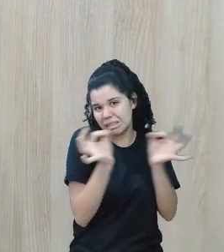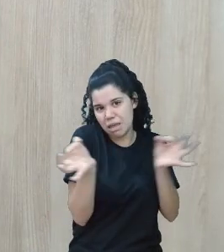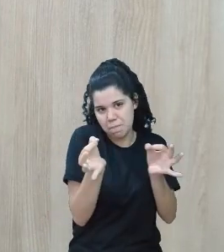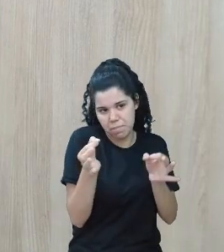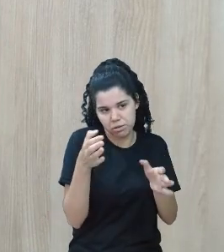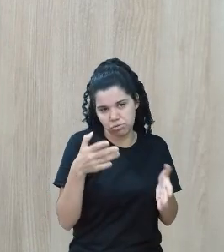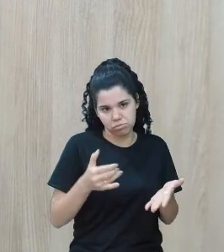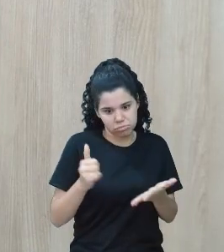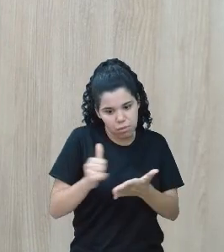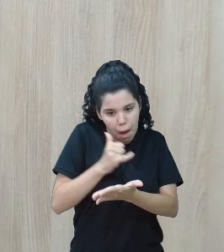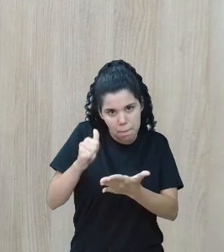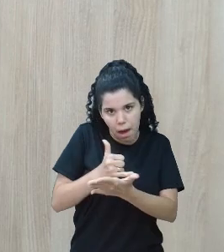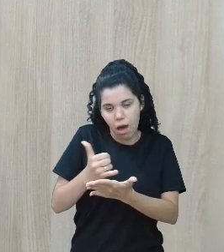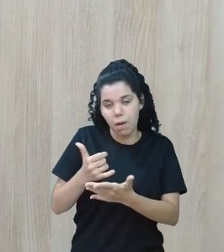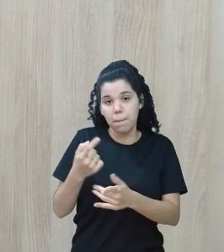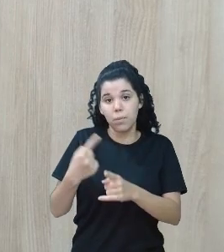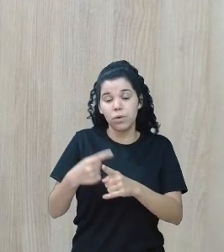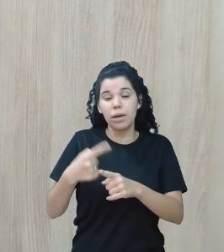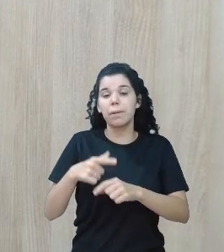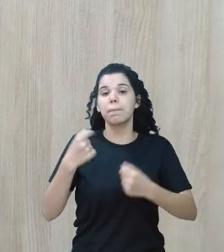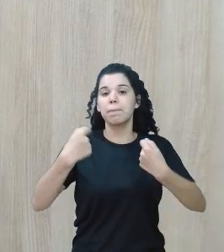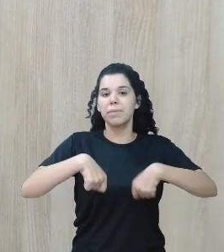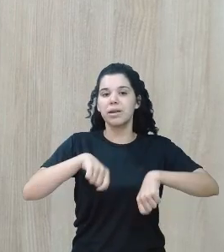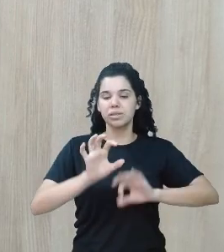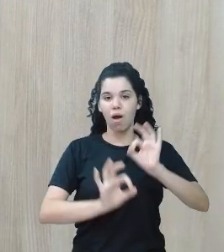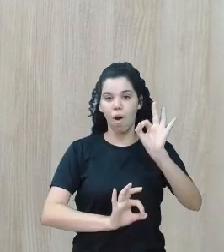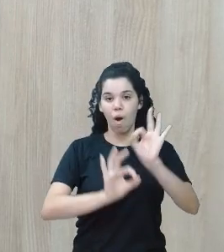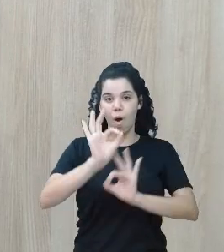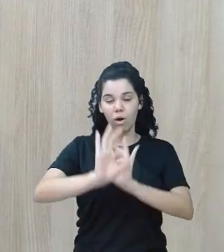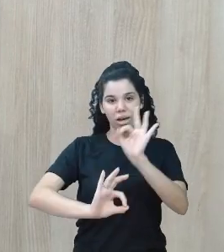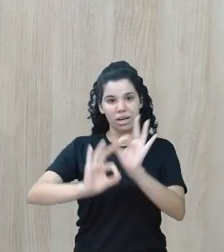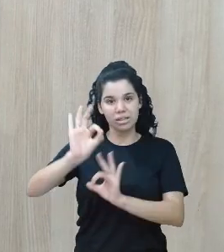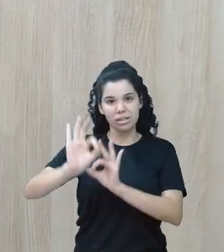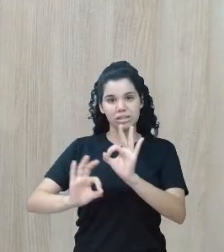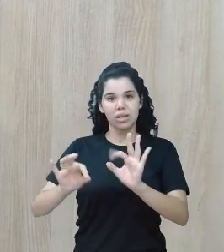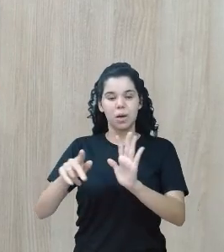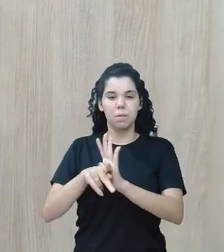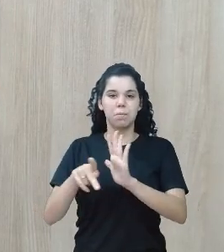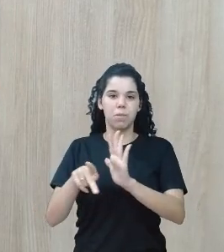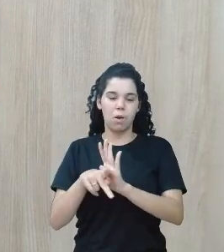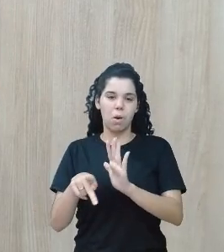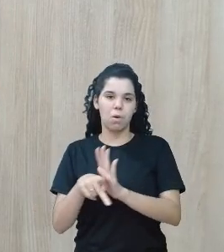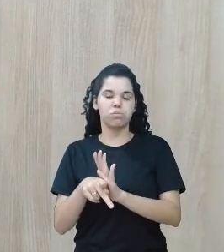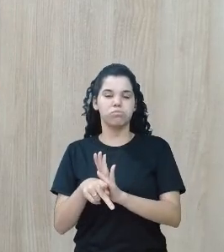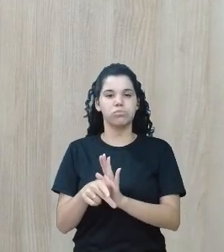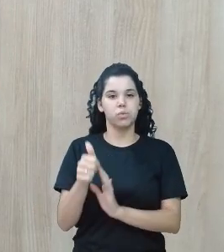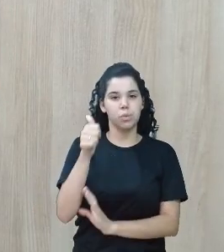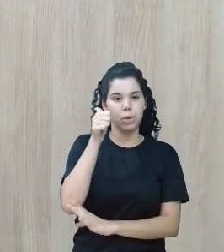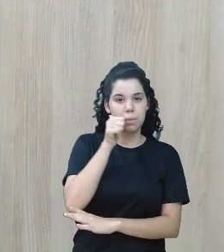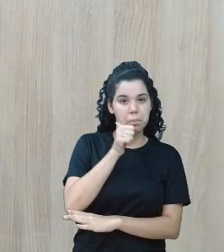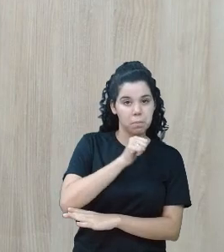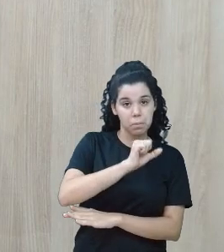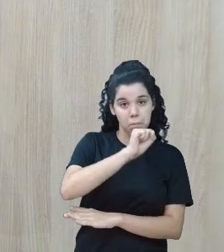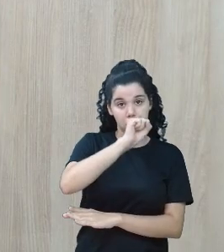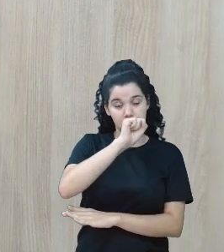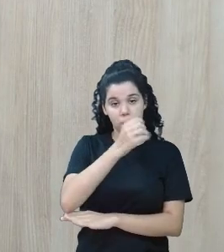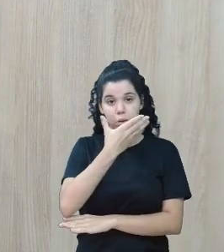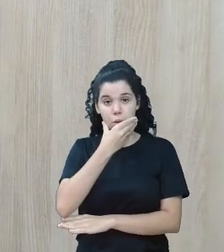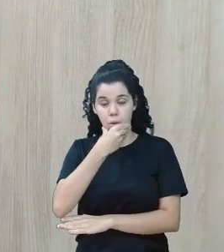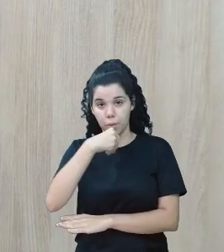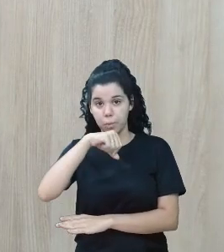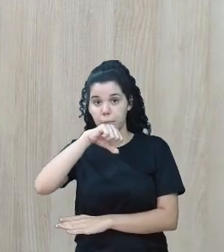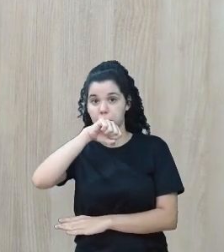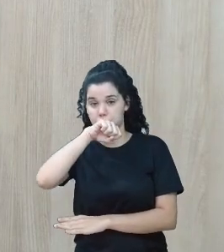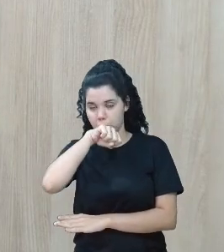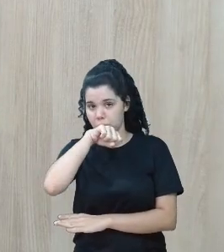agendarem, porque vocês precisam encaixar com a agenda do pai ou da mãe de vocês. Não dá para vocês irem